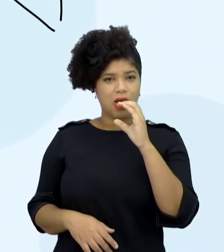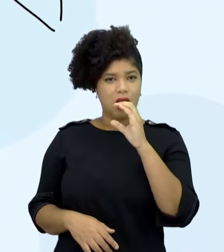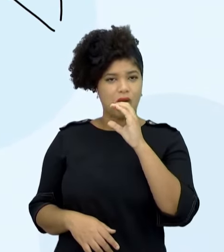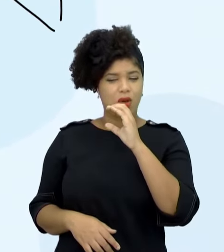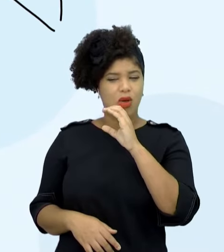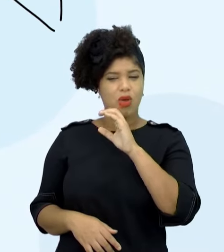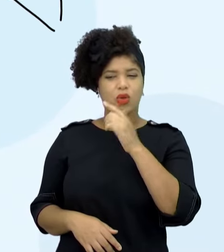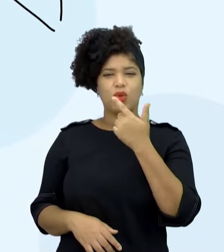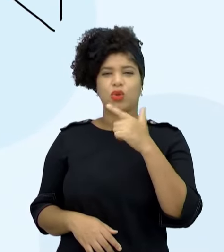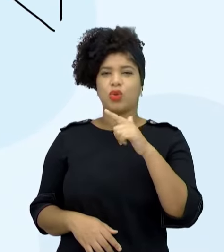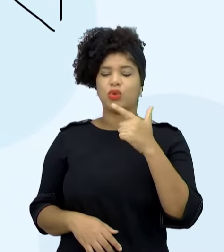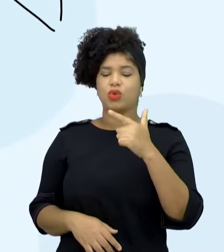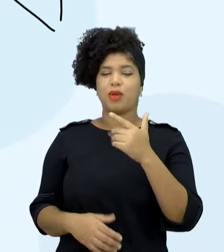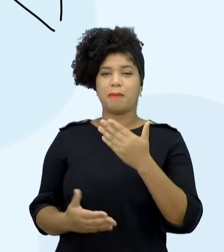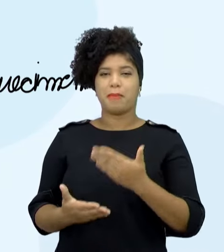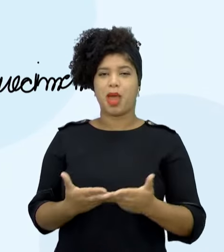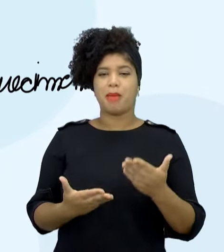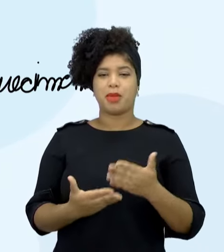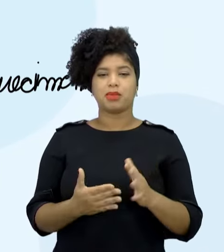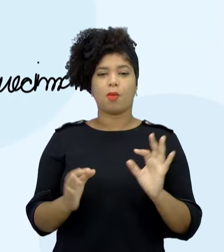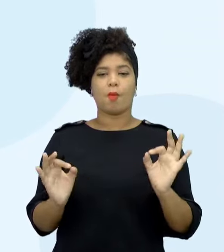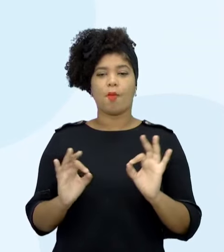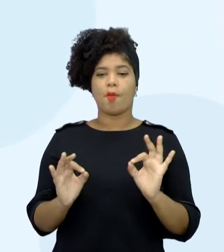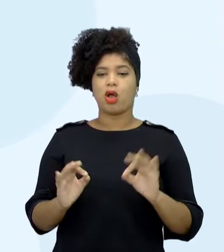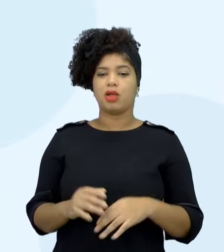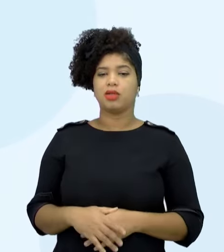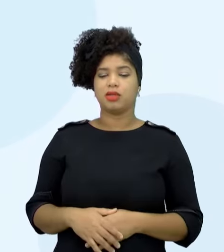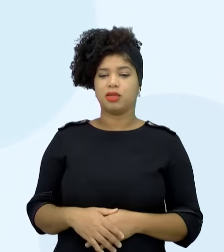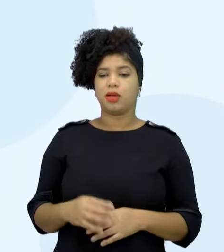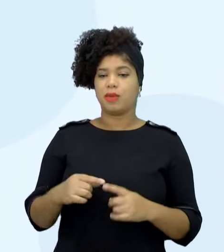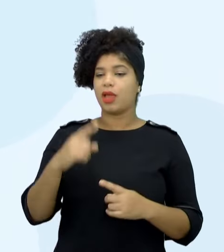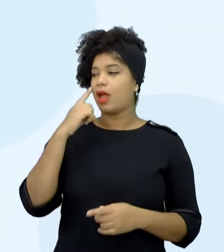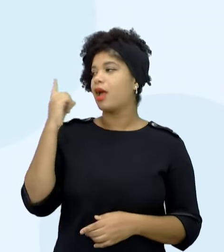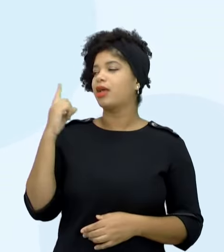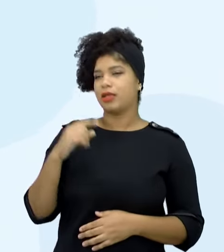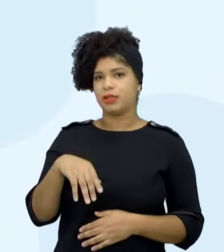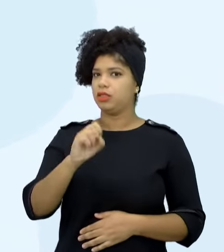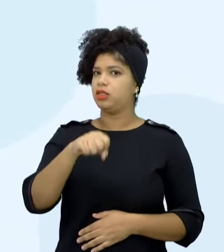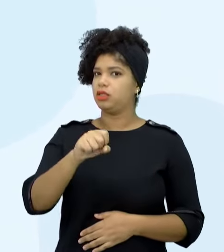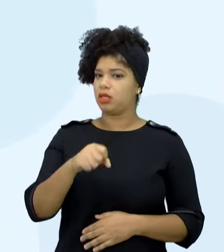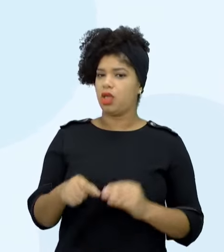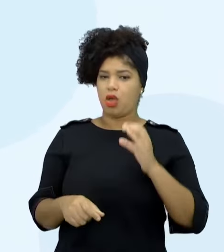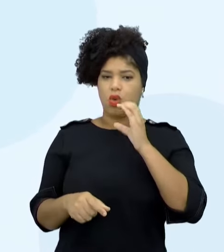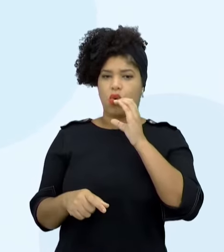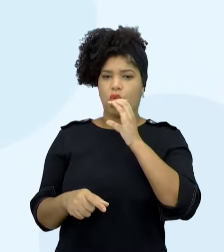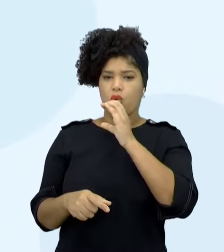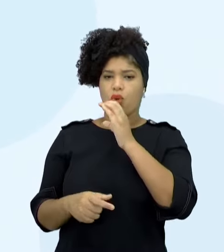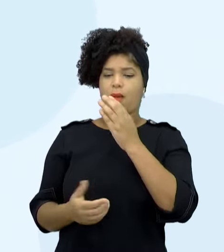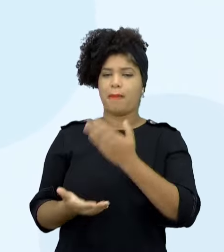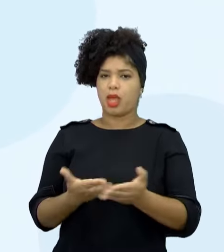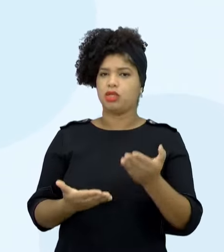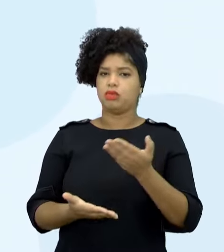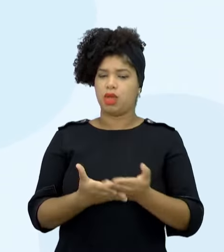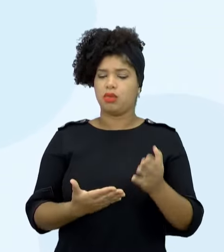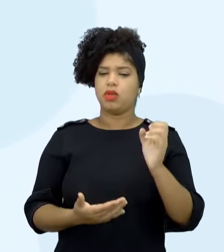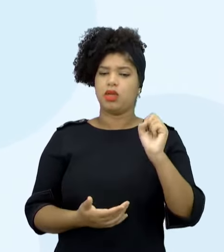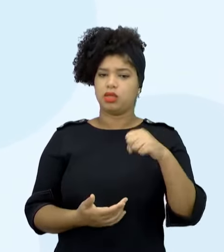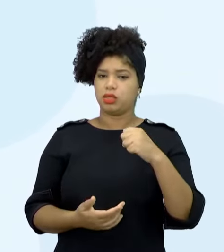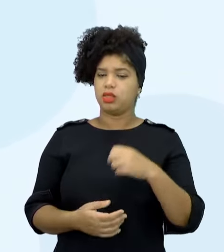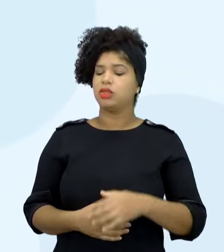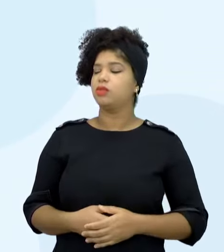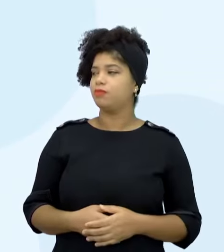não desperdiça o calor como essa lâmpada aqui, né? Essa aqui